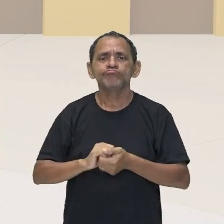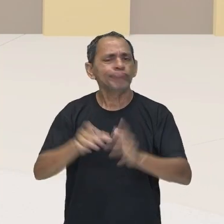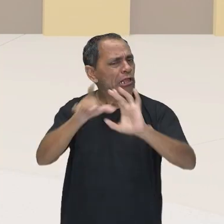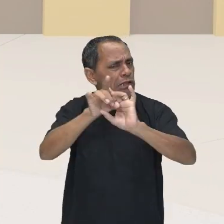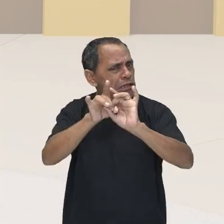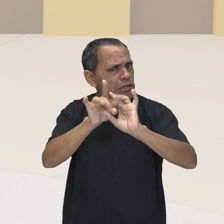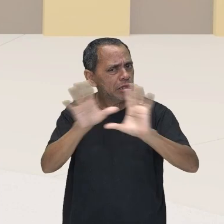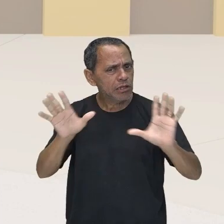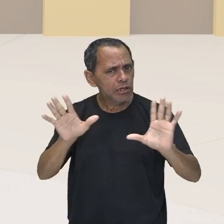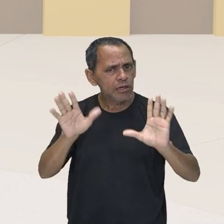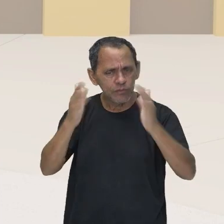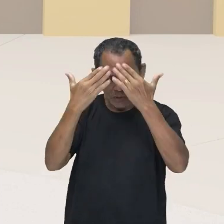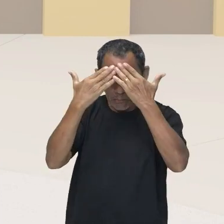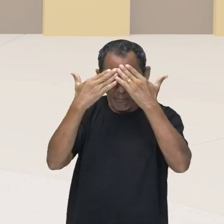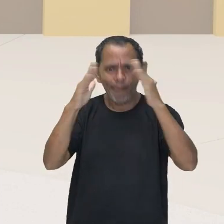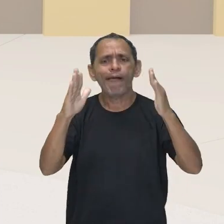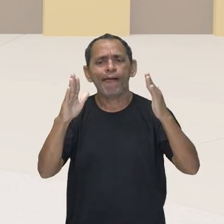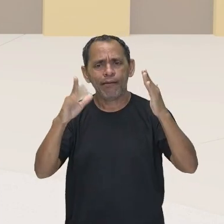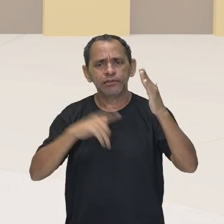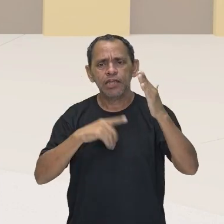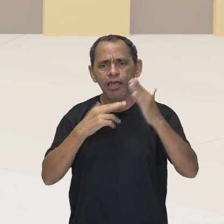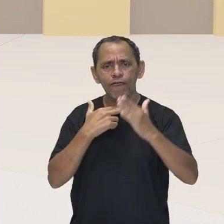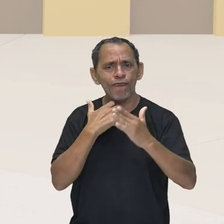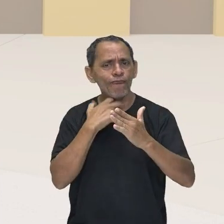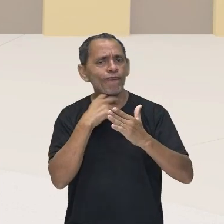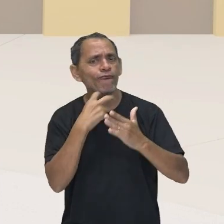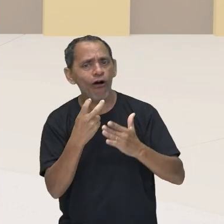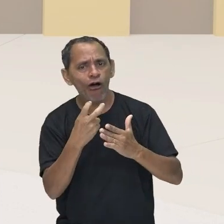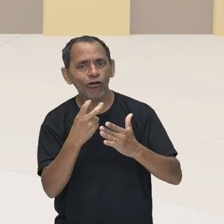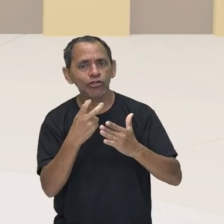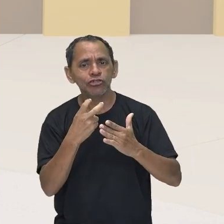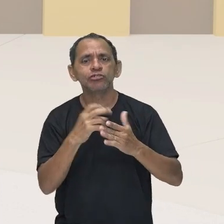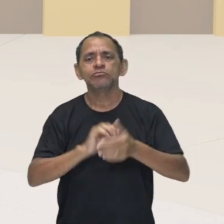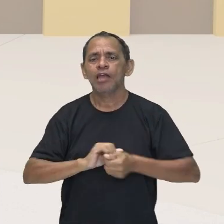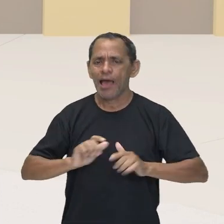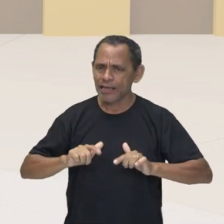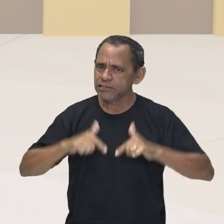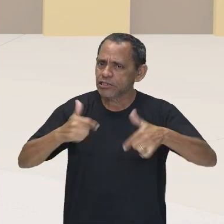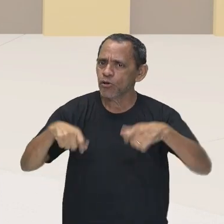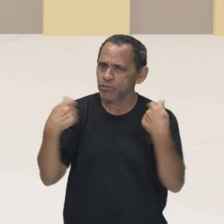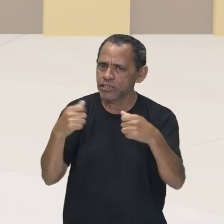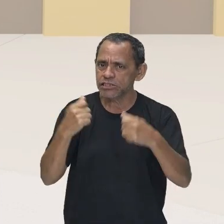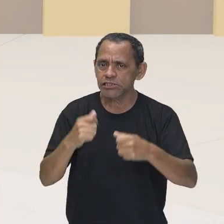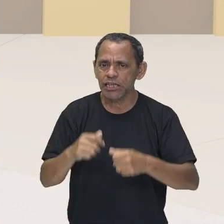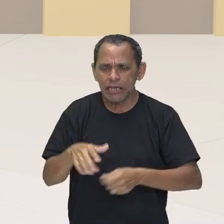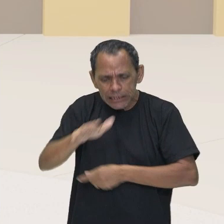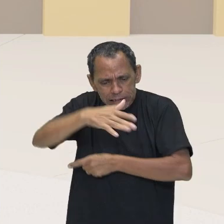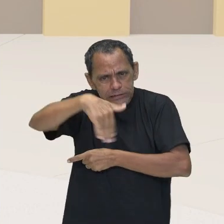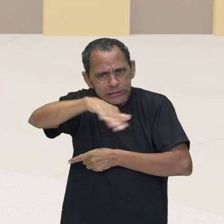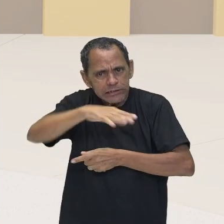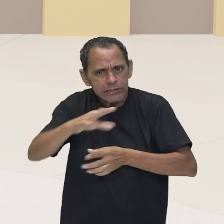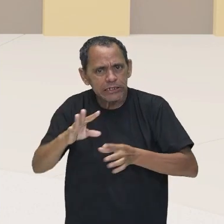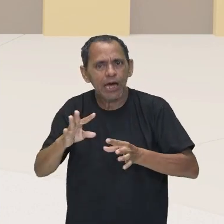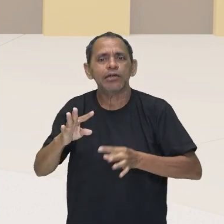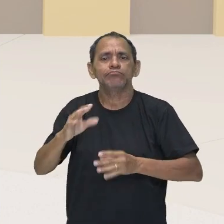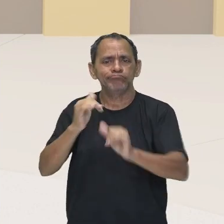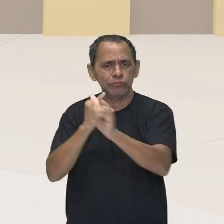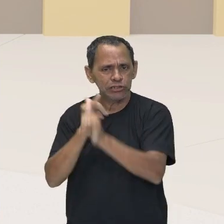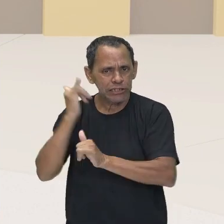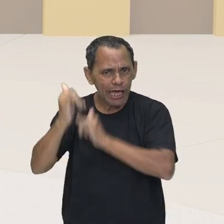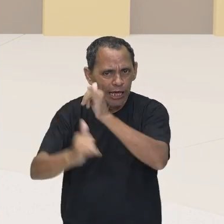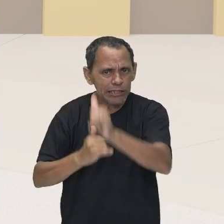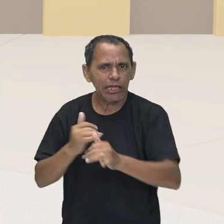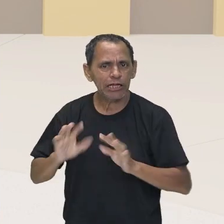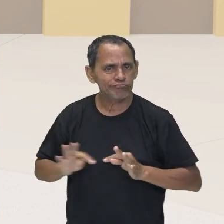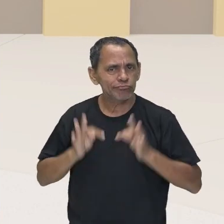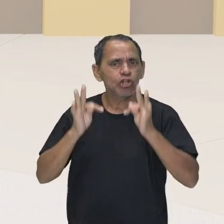vocês têm voz. E a era tecnológica é um super potencial da geração atual, essa é a